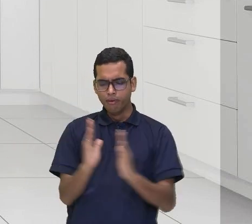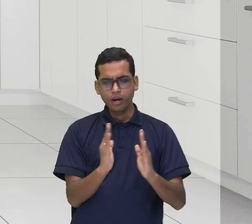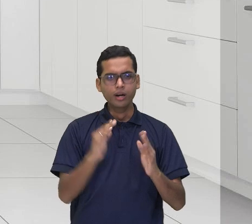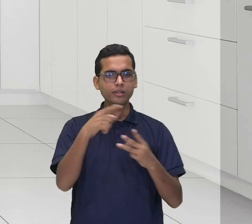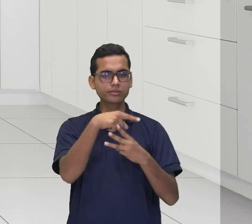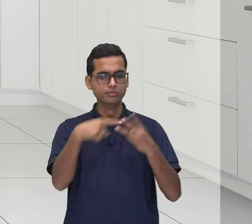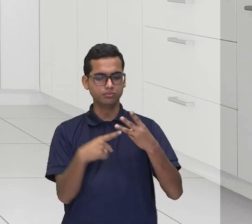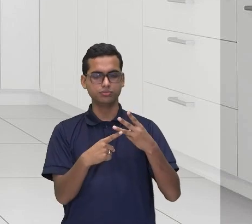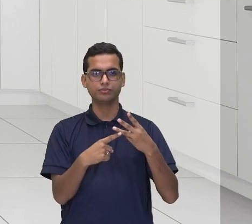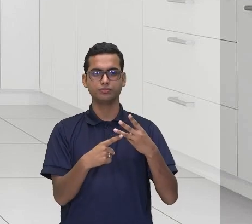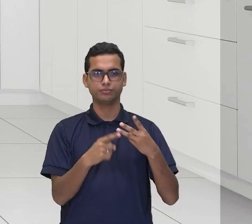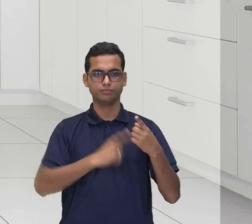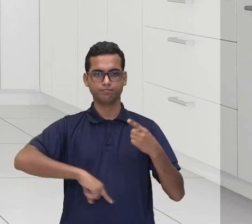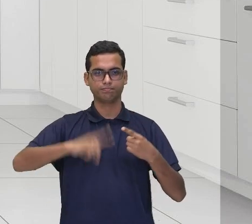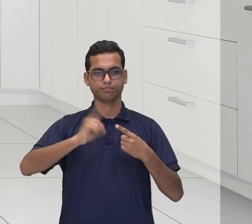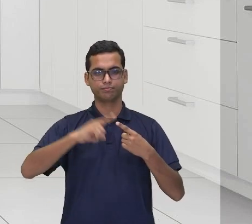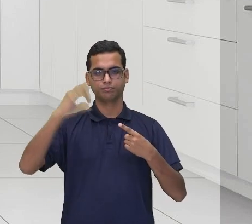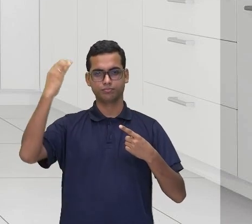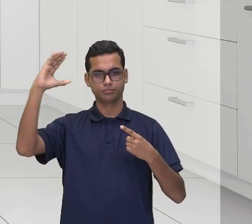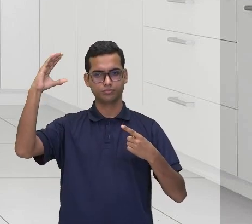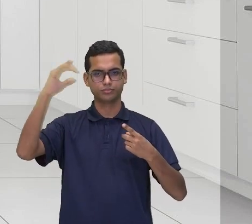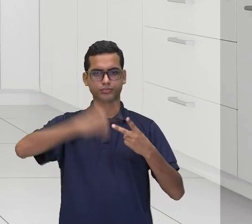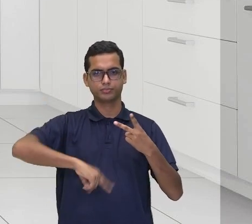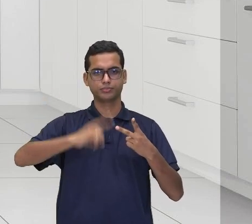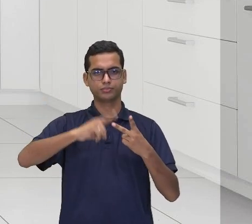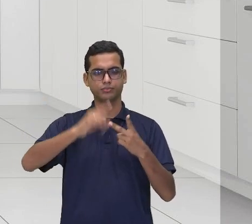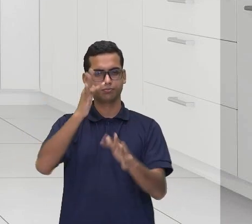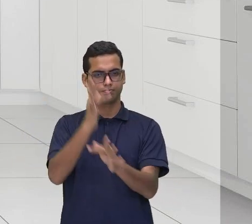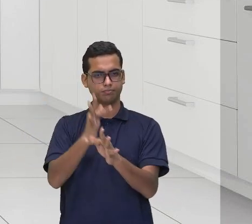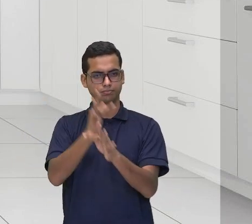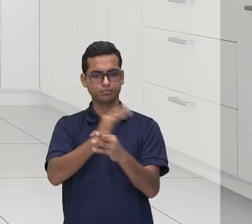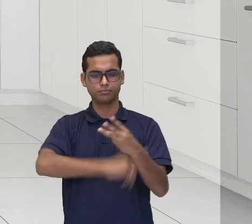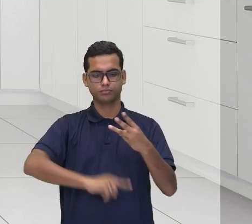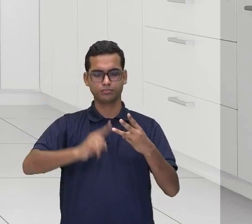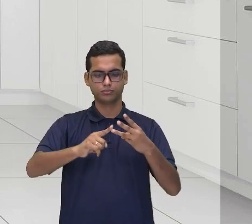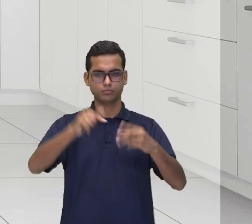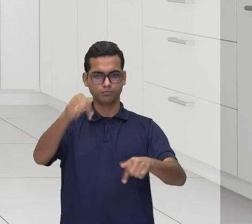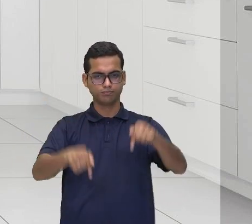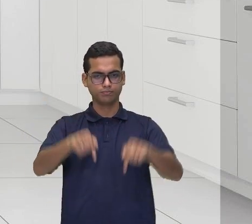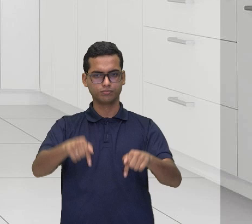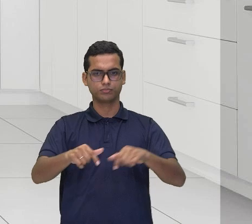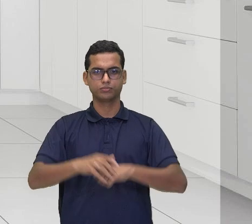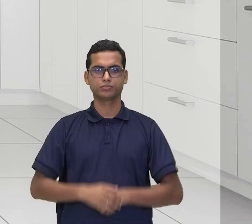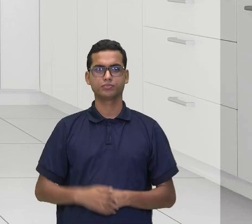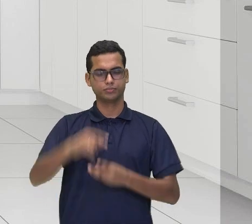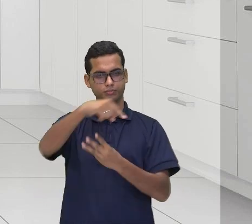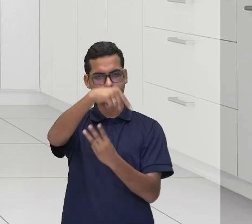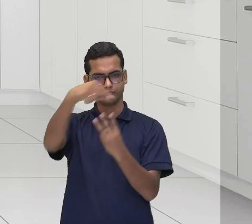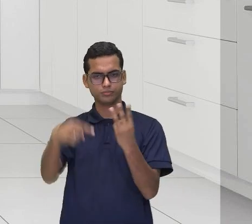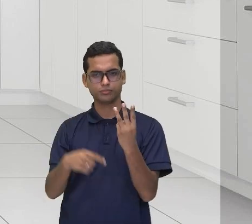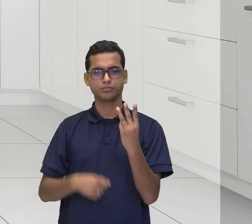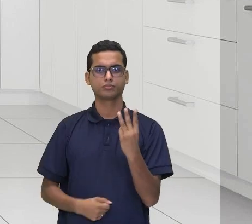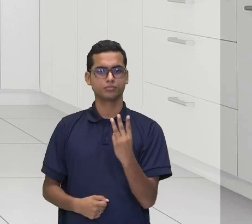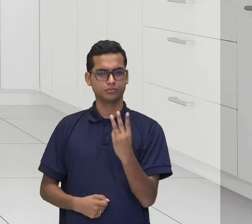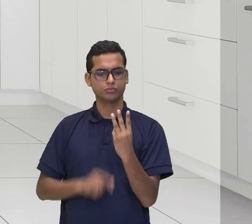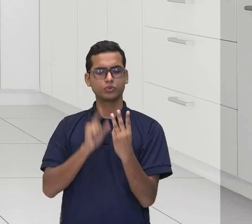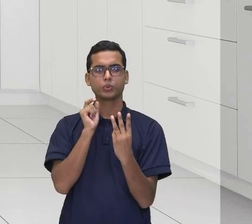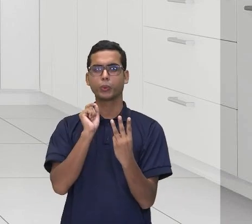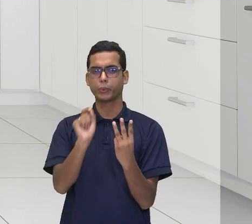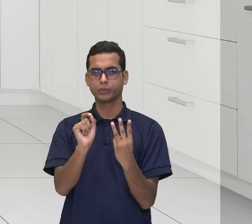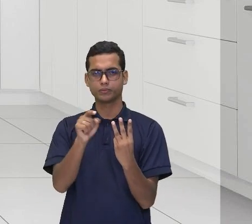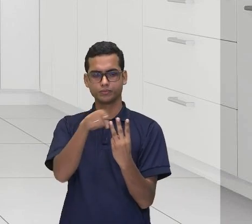componentes: ciências, física e química. E as 3 fazem o quê?